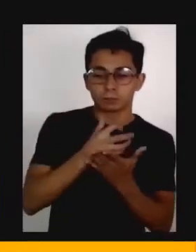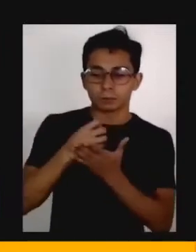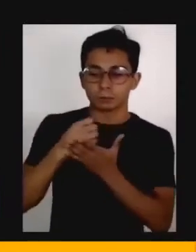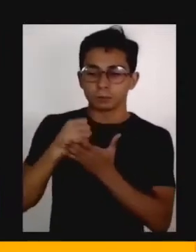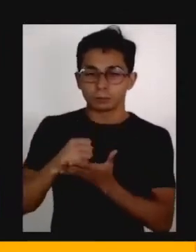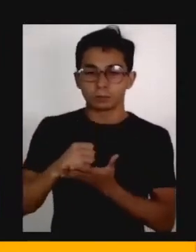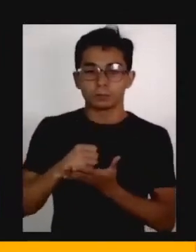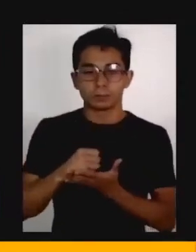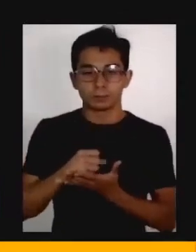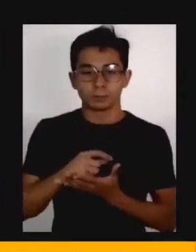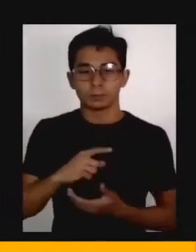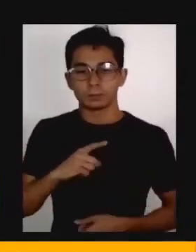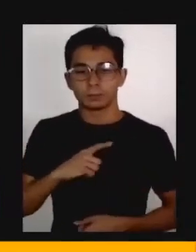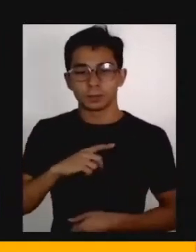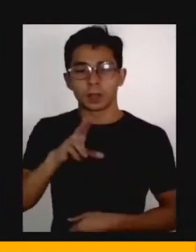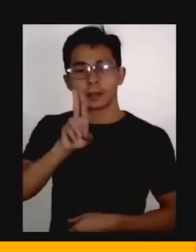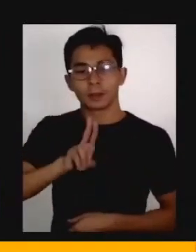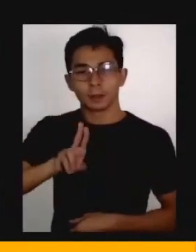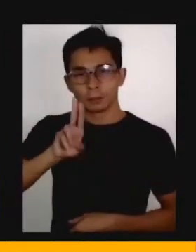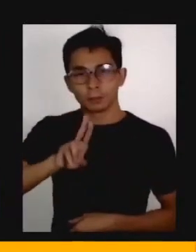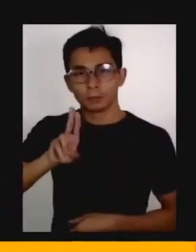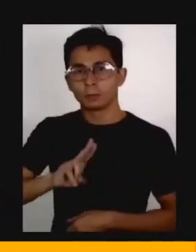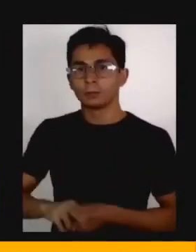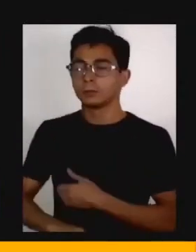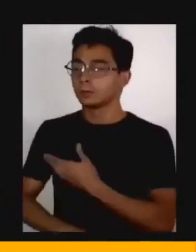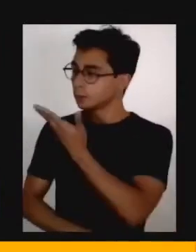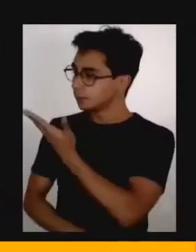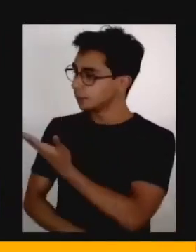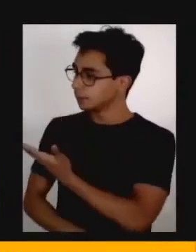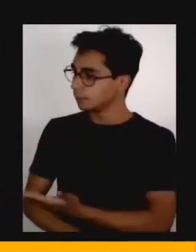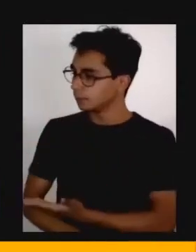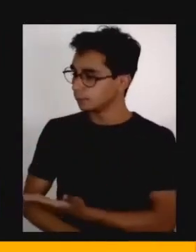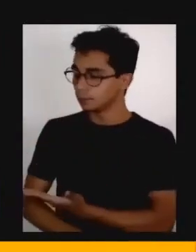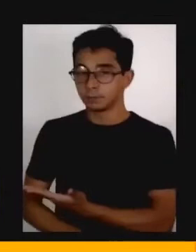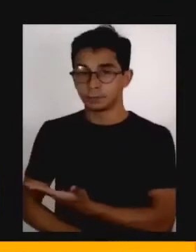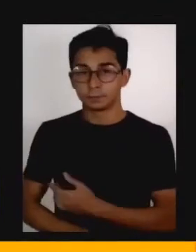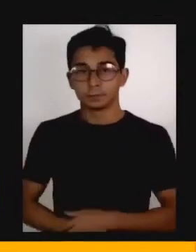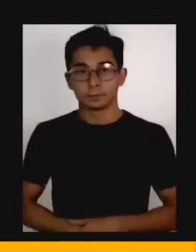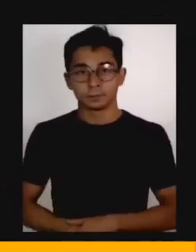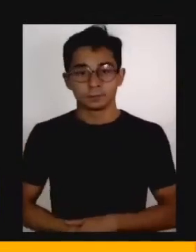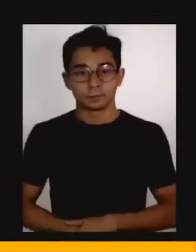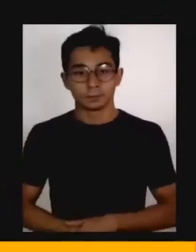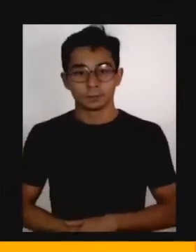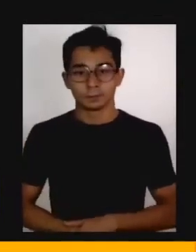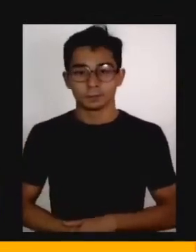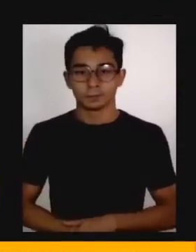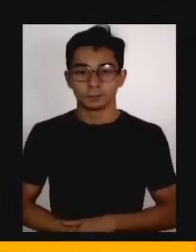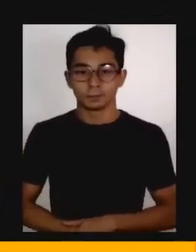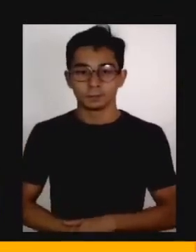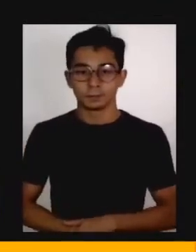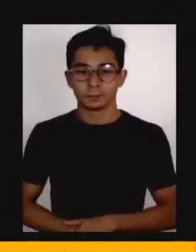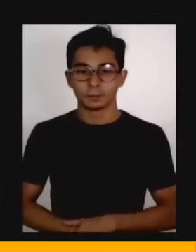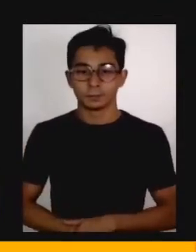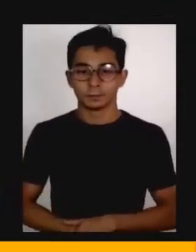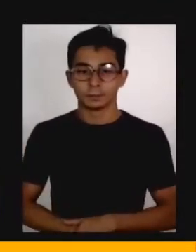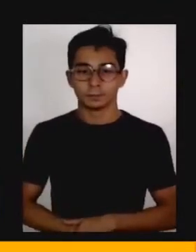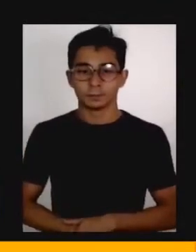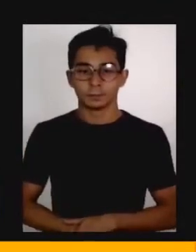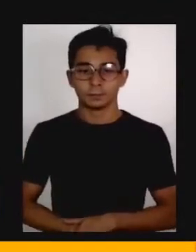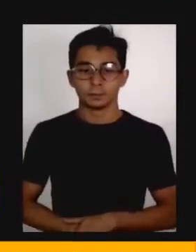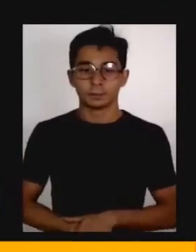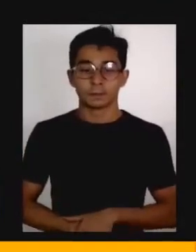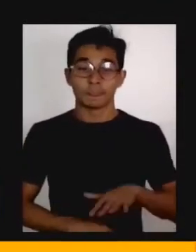intelligence, o entendimento do consumidor é importante. Agora, para PR, para relações públicas,